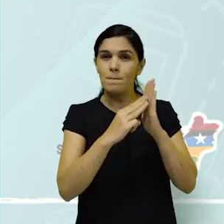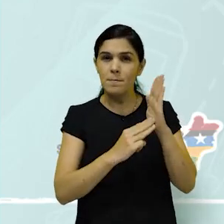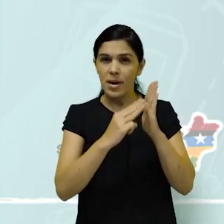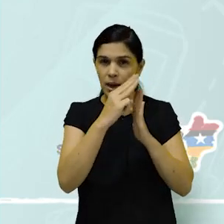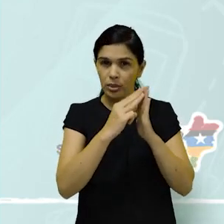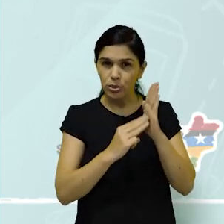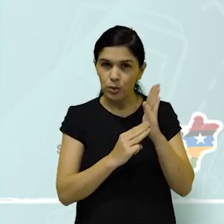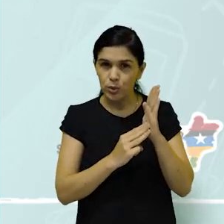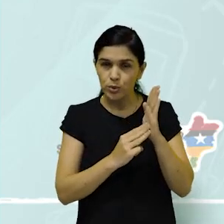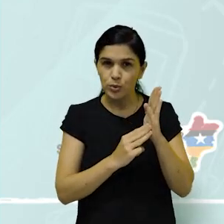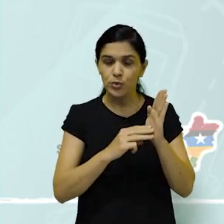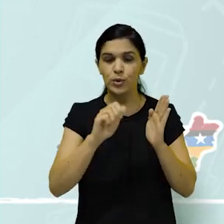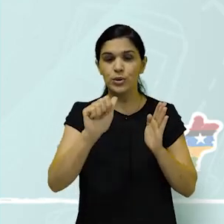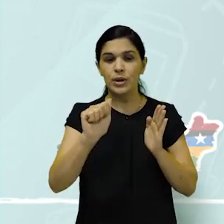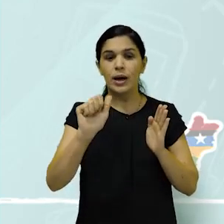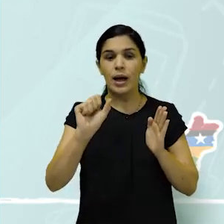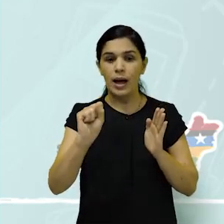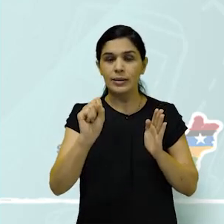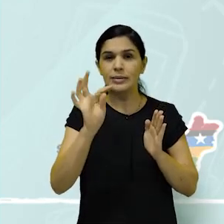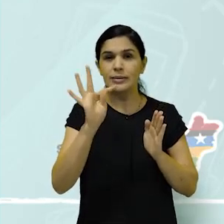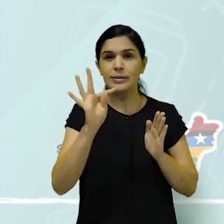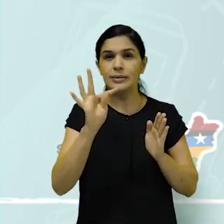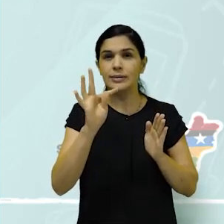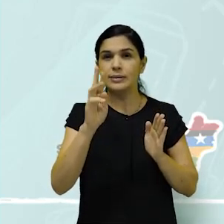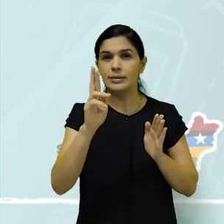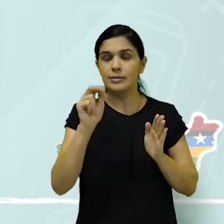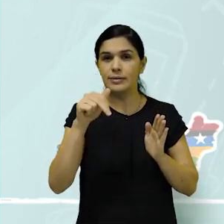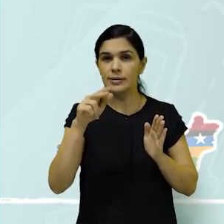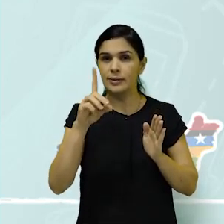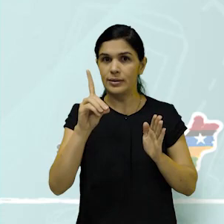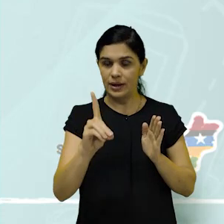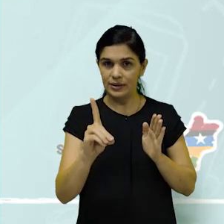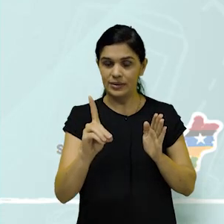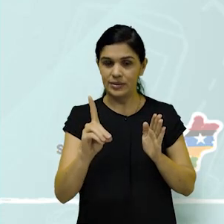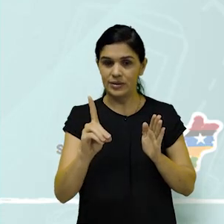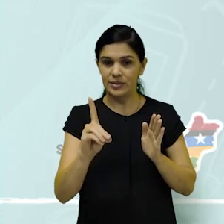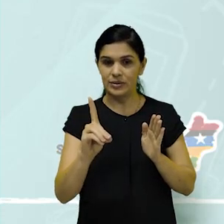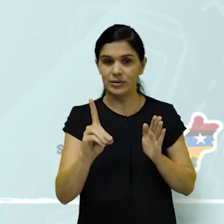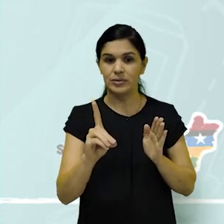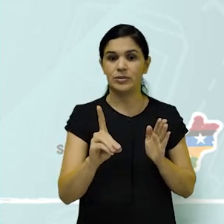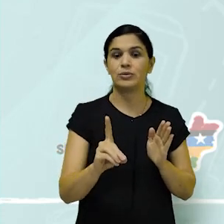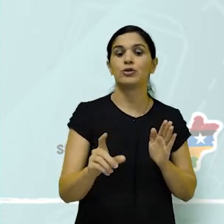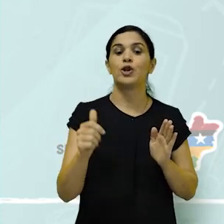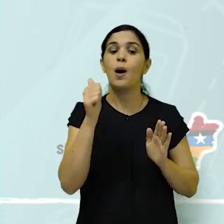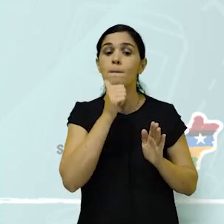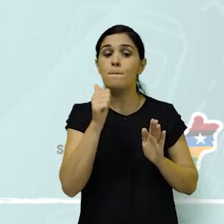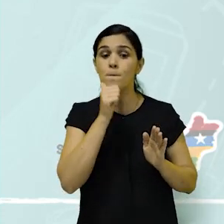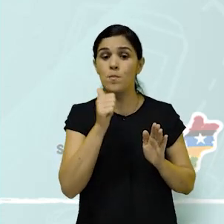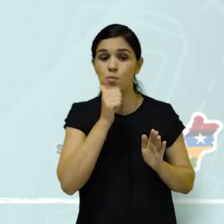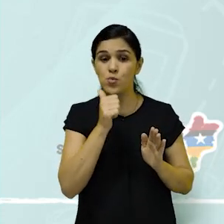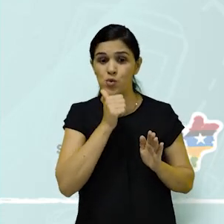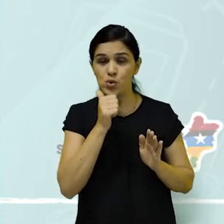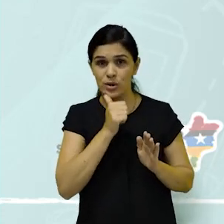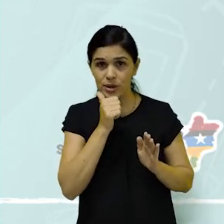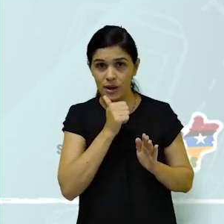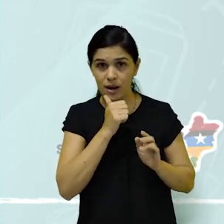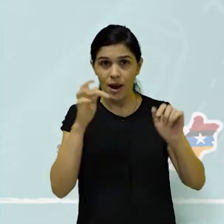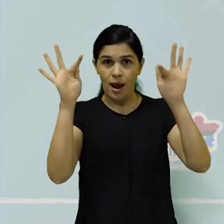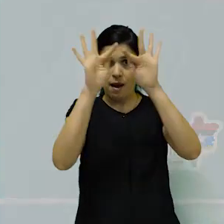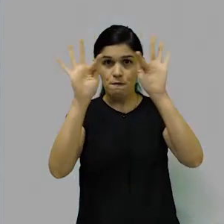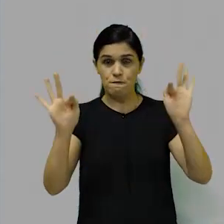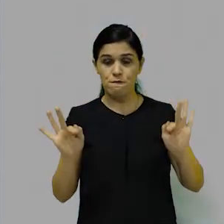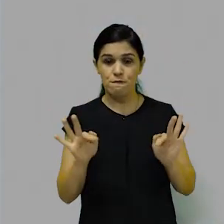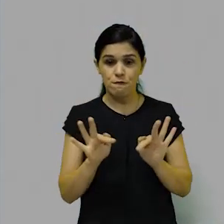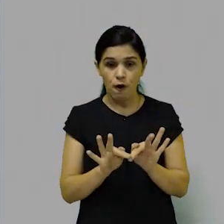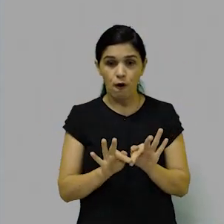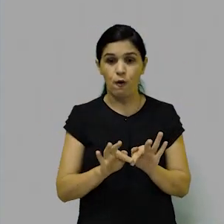as mulheres, a frequência cardíaca máxima é calculada 226 menos a idade. Então, coloquei